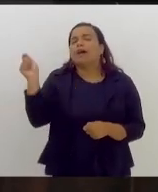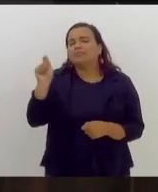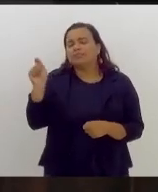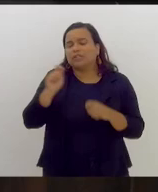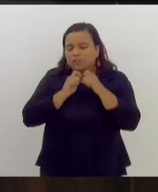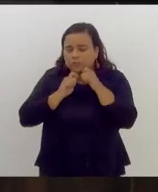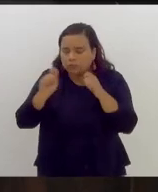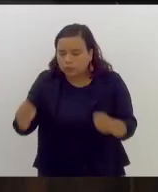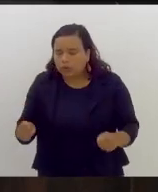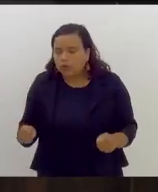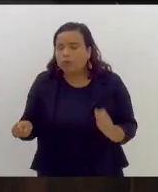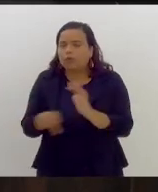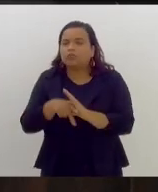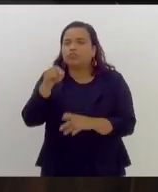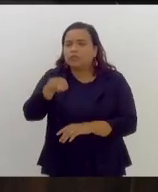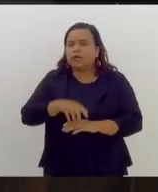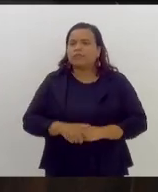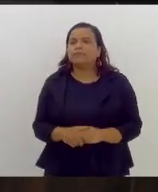FEComércio,